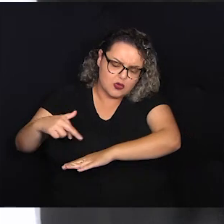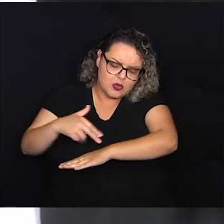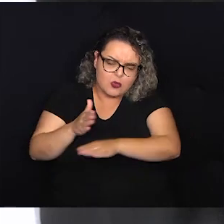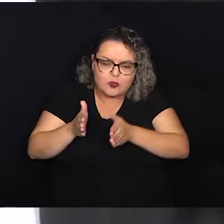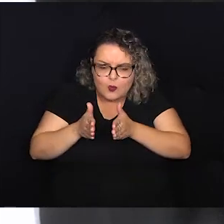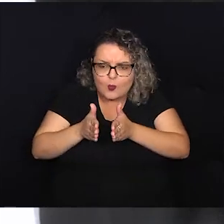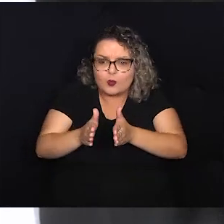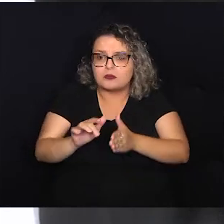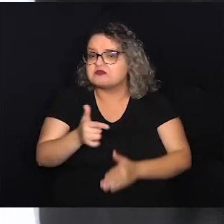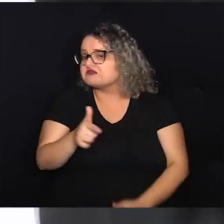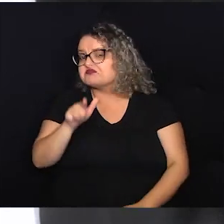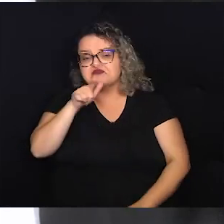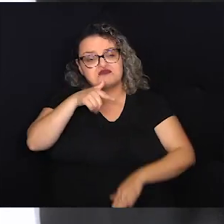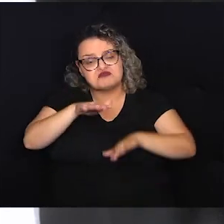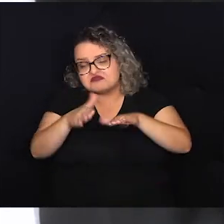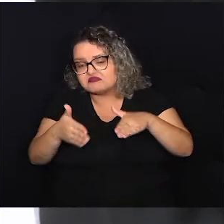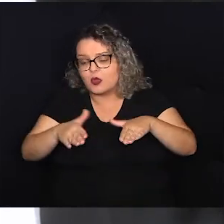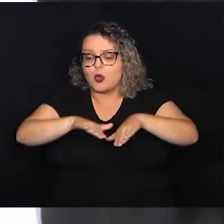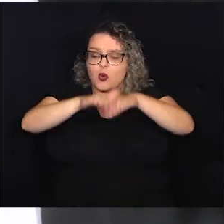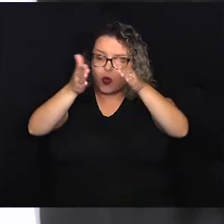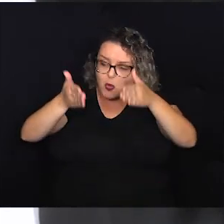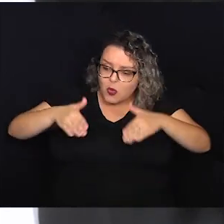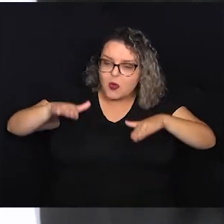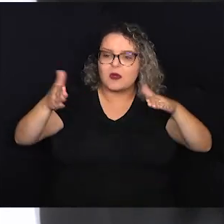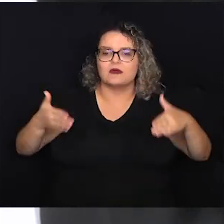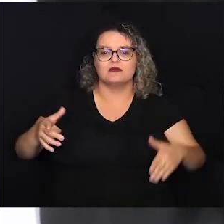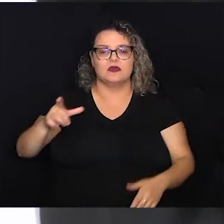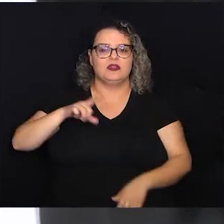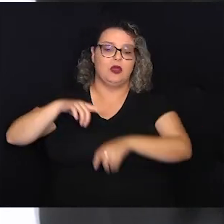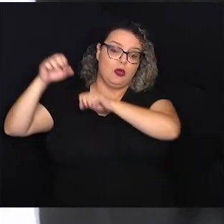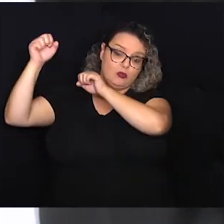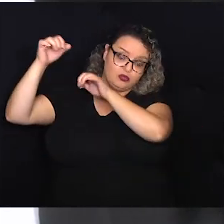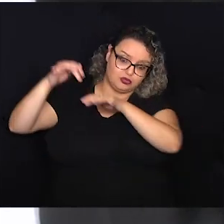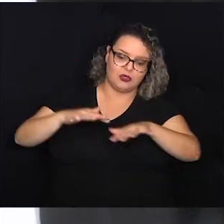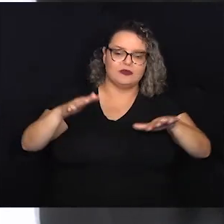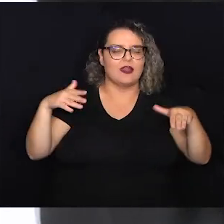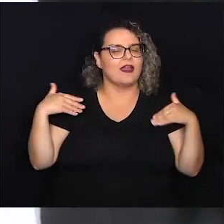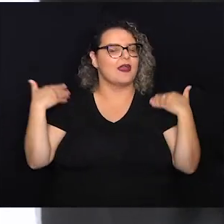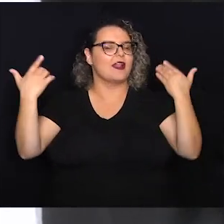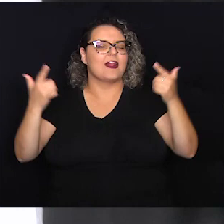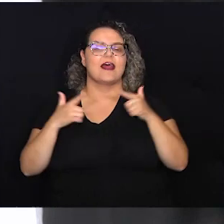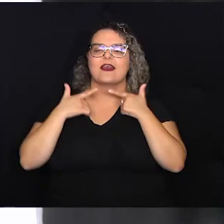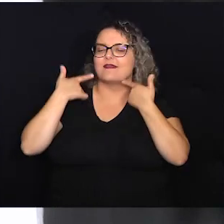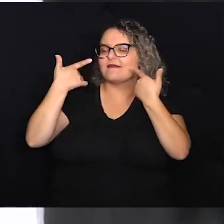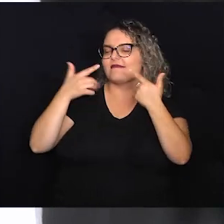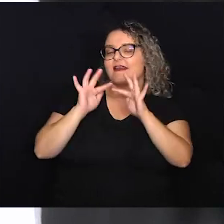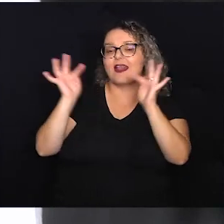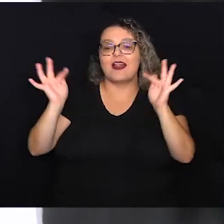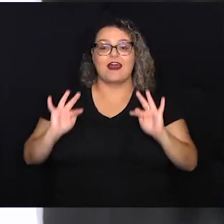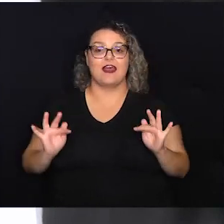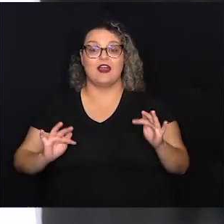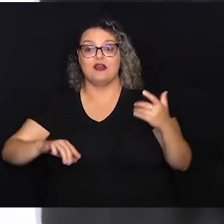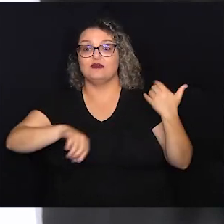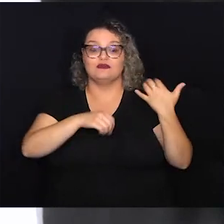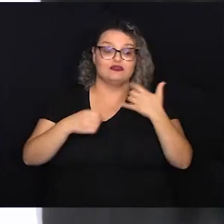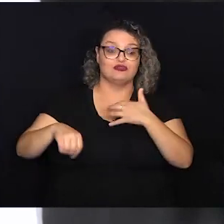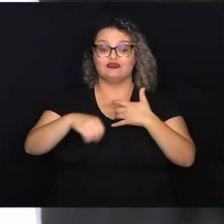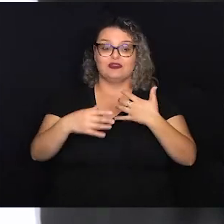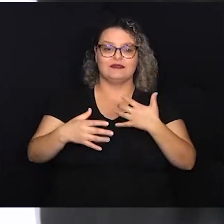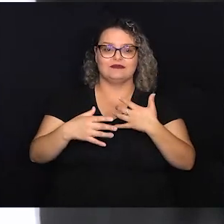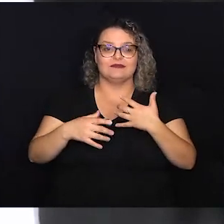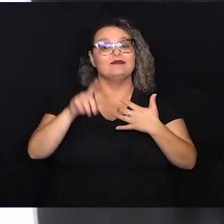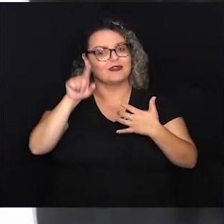2 magras calçadas. Não tinha praia nem ondas, mas como tinha enxurradas. Era alegre, era risonha,